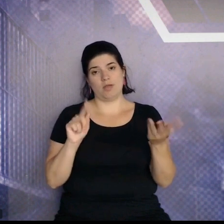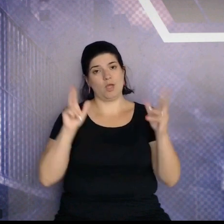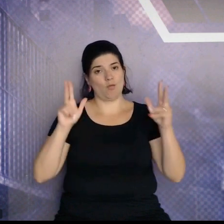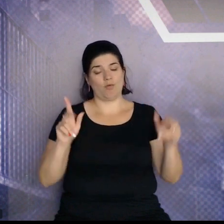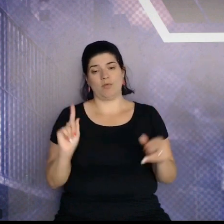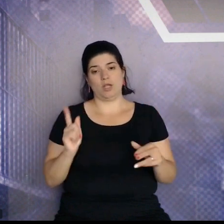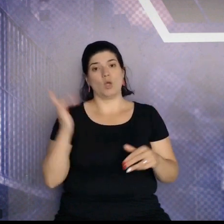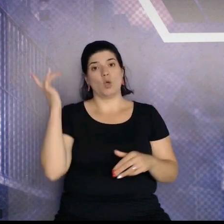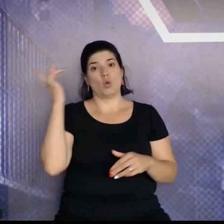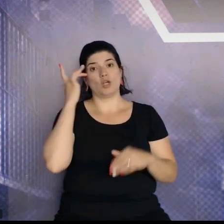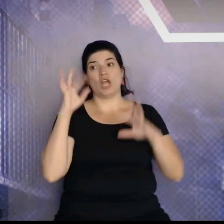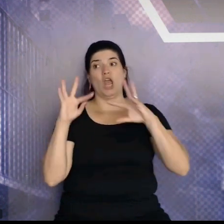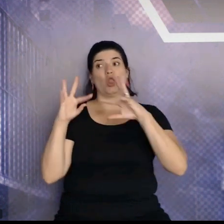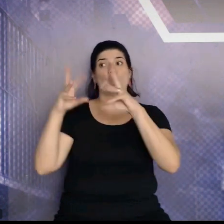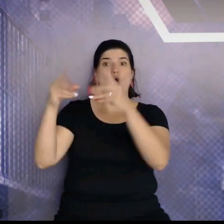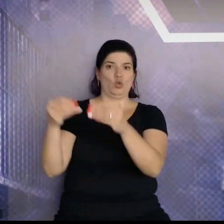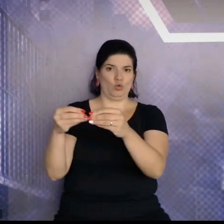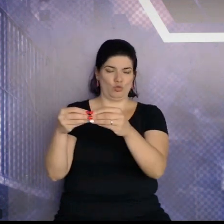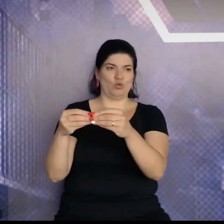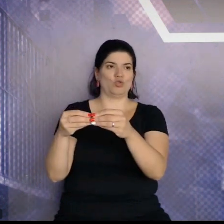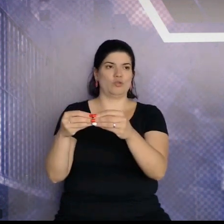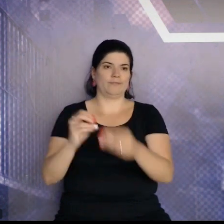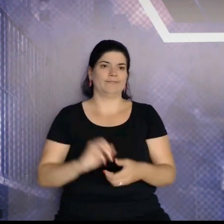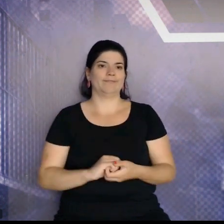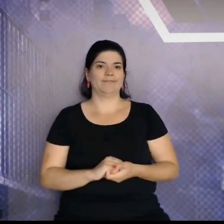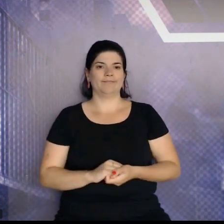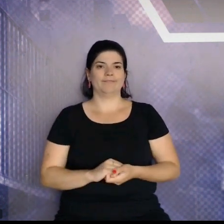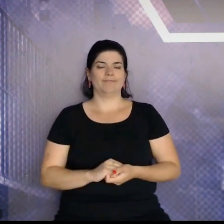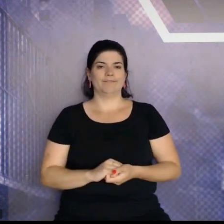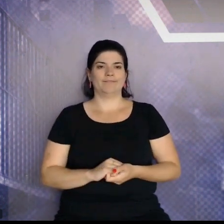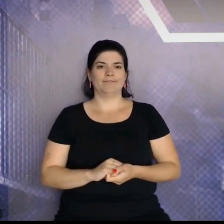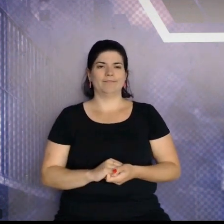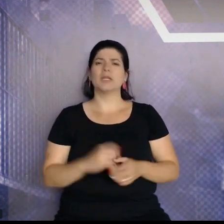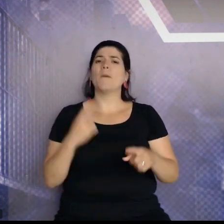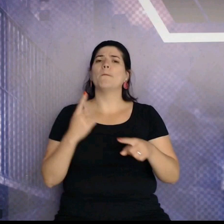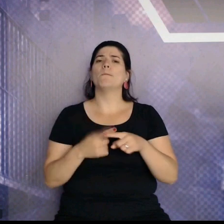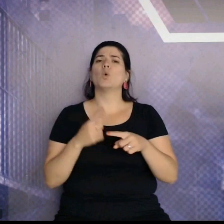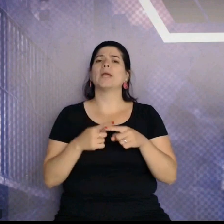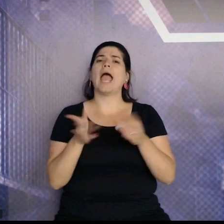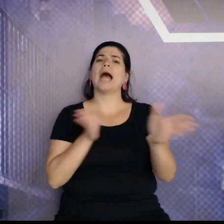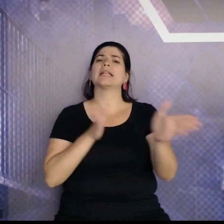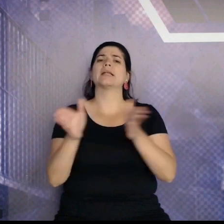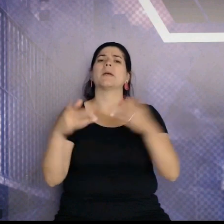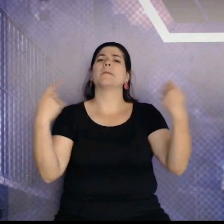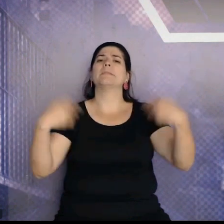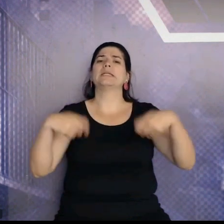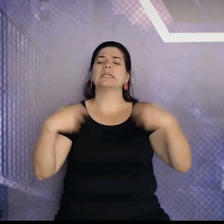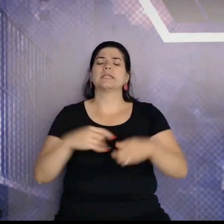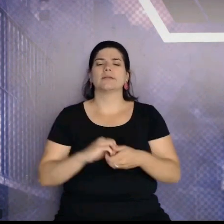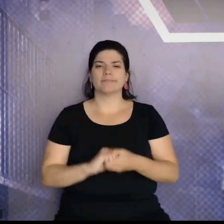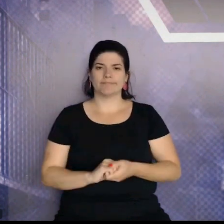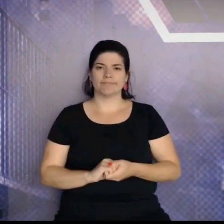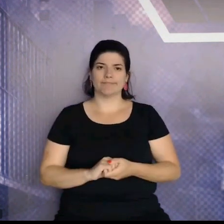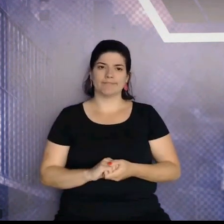acho que é todos. Beleza. Boa. Por que fazer acessibilidade?